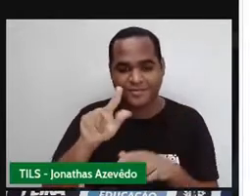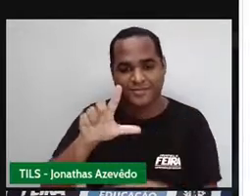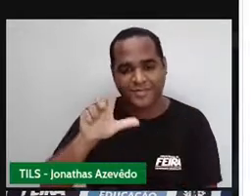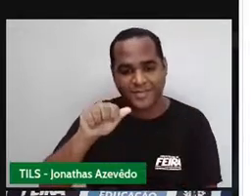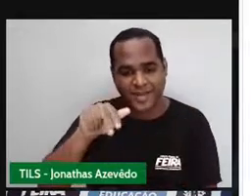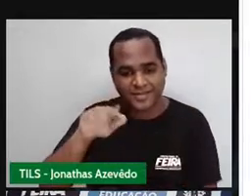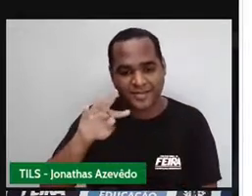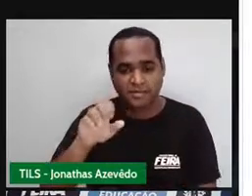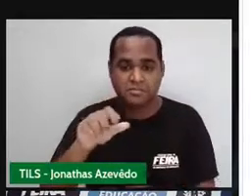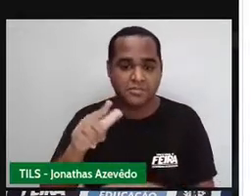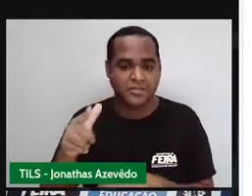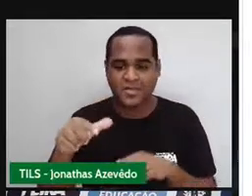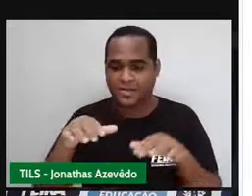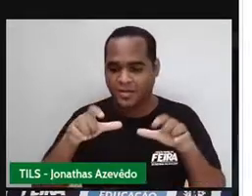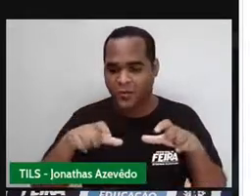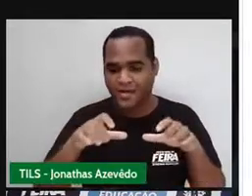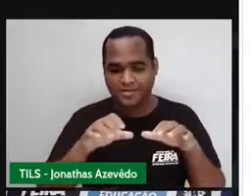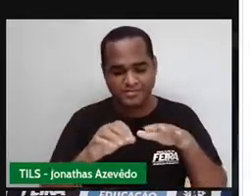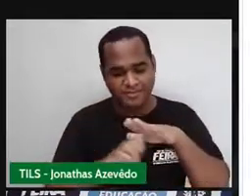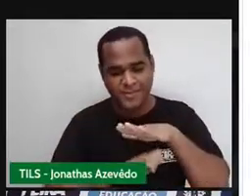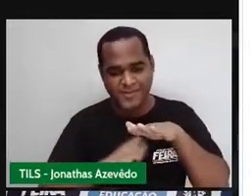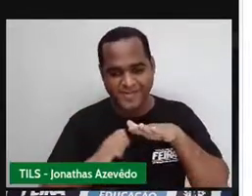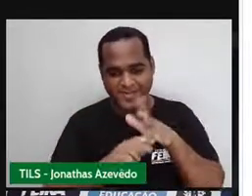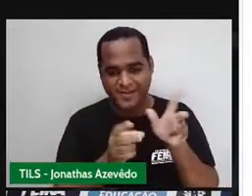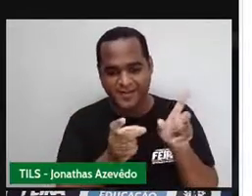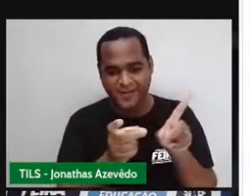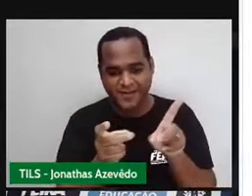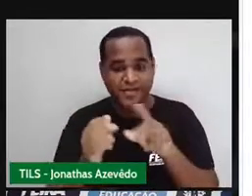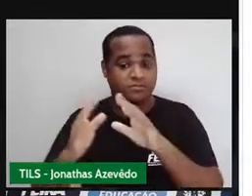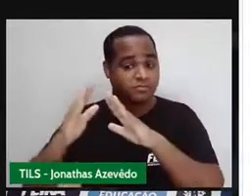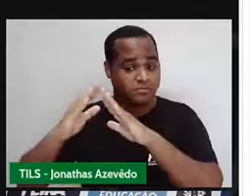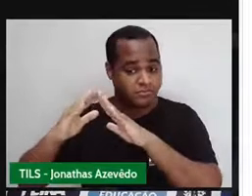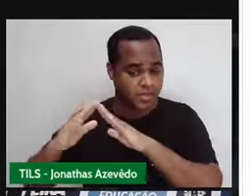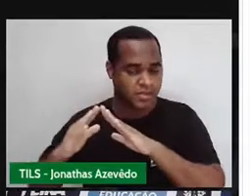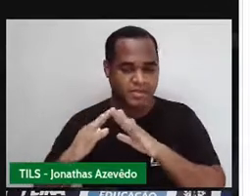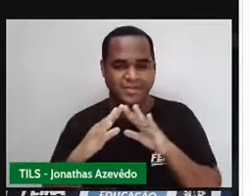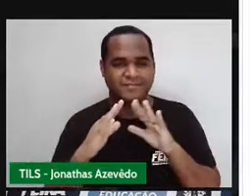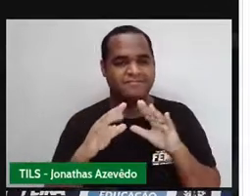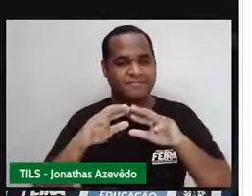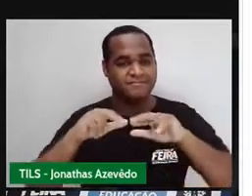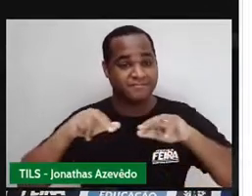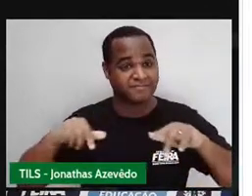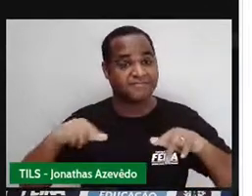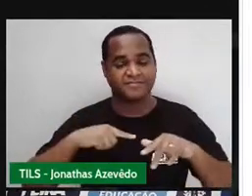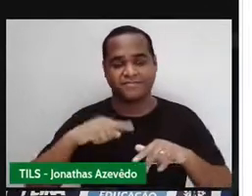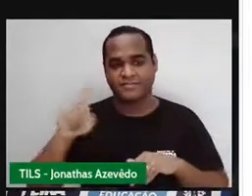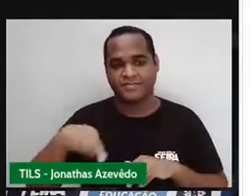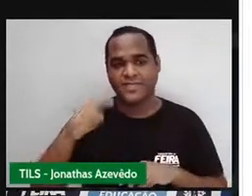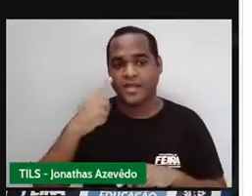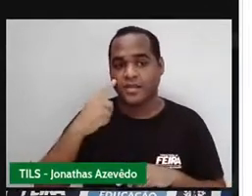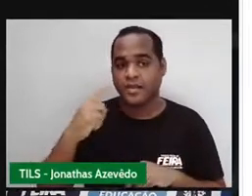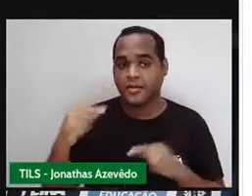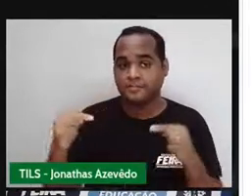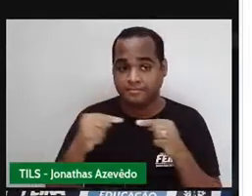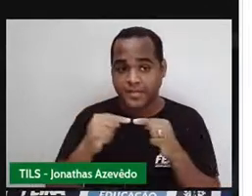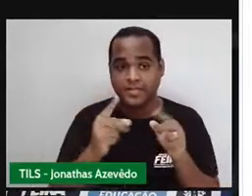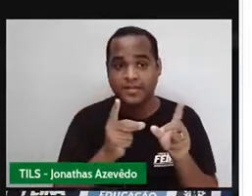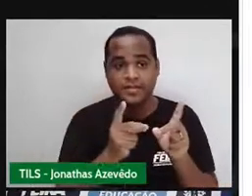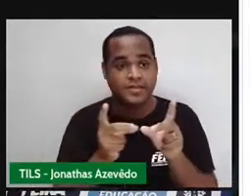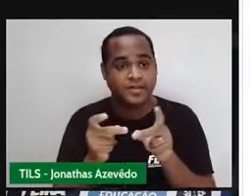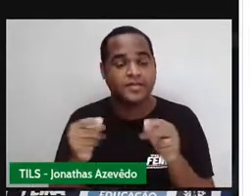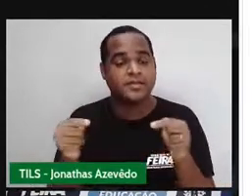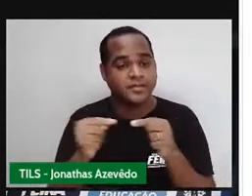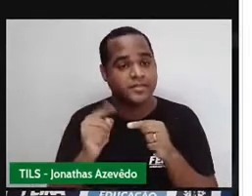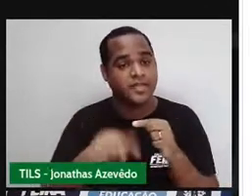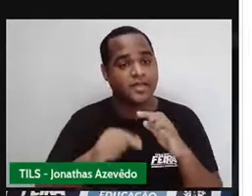mercado imobiliário né o mercado de venda de casas né ele faz esse tipo de venda né a